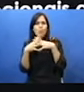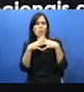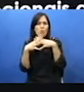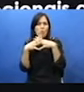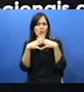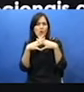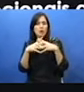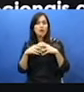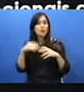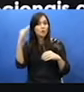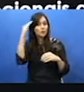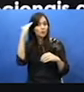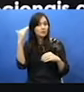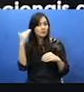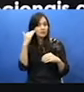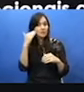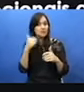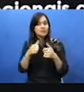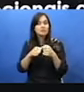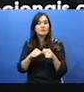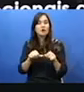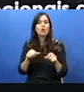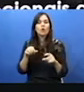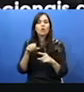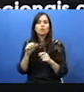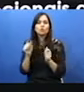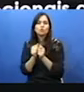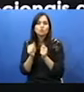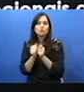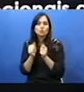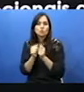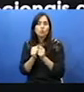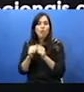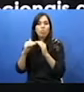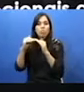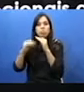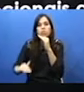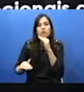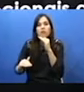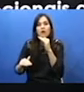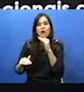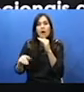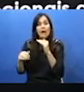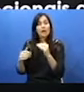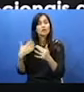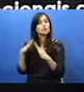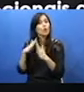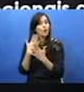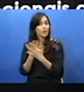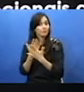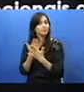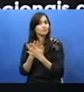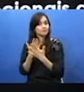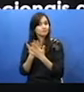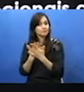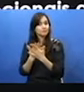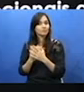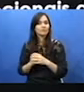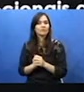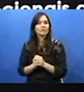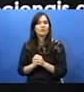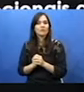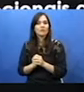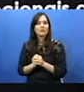dos adolescentes estão associados à queda no desempenho escolar, às dificuldades de aprendizado, ao prejuízo